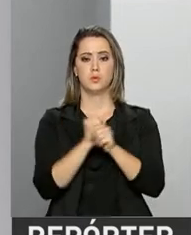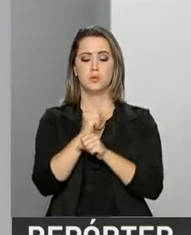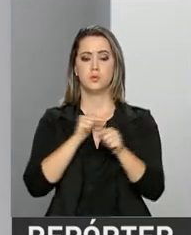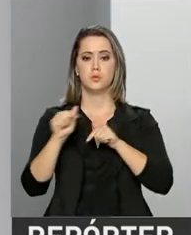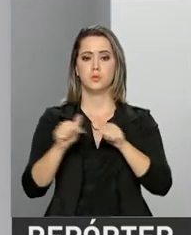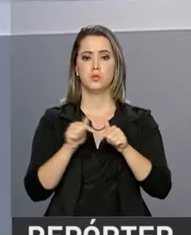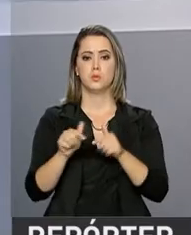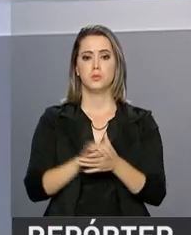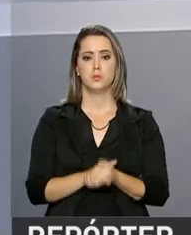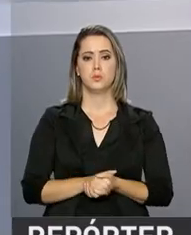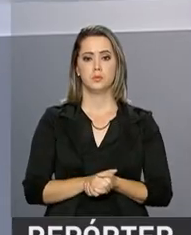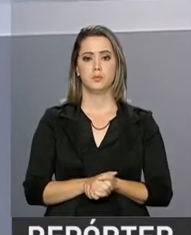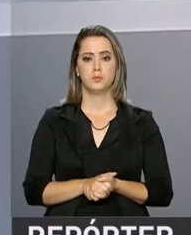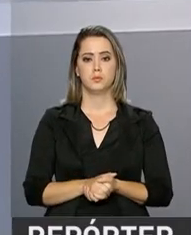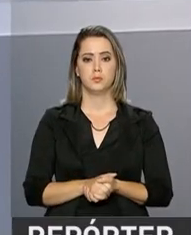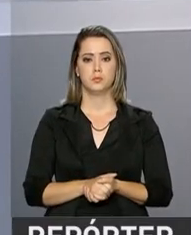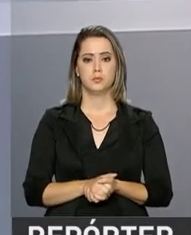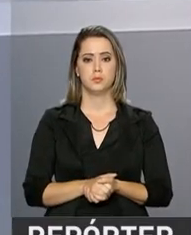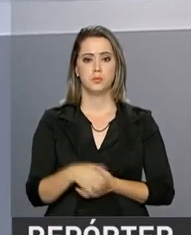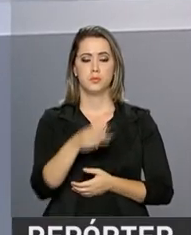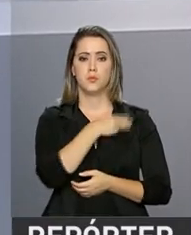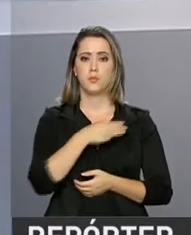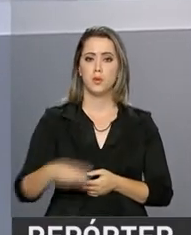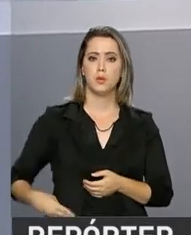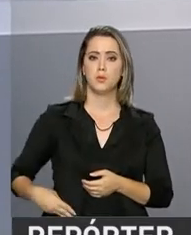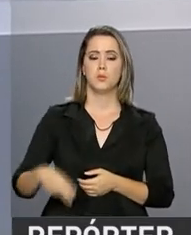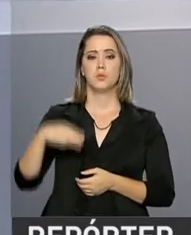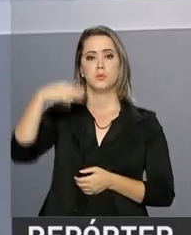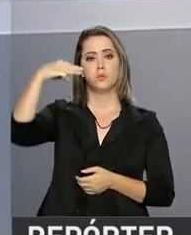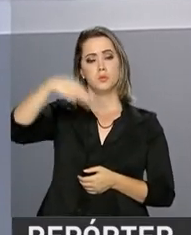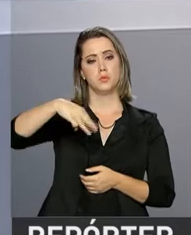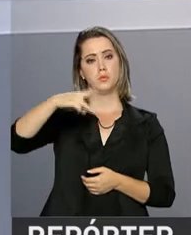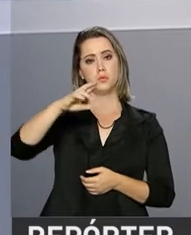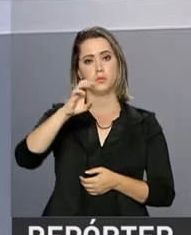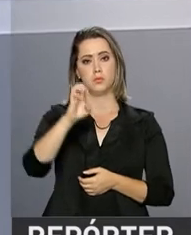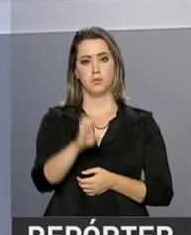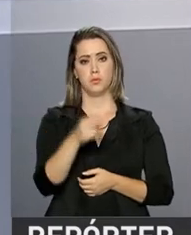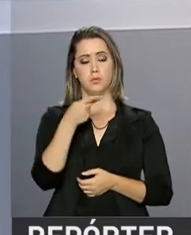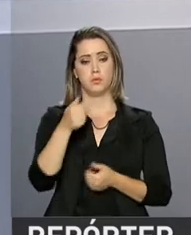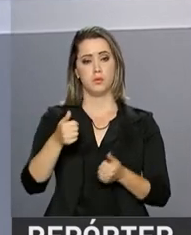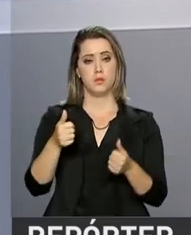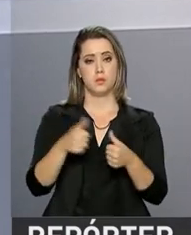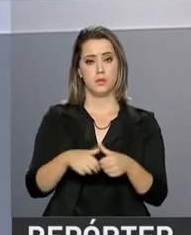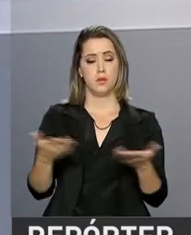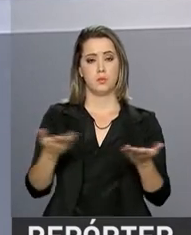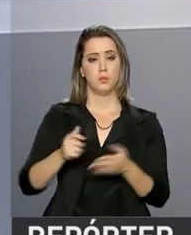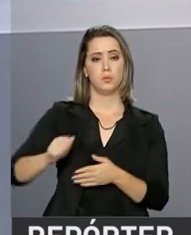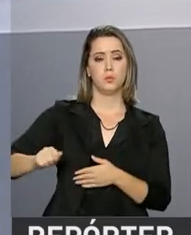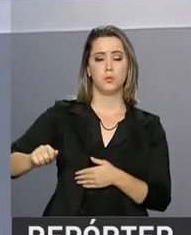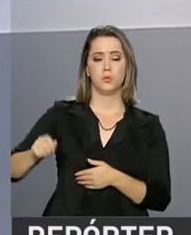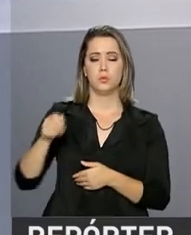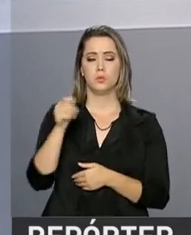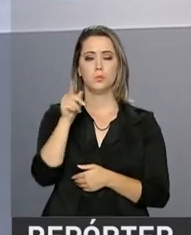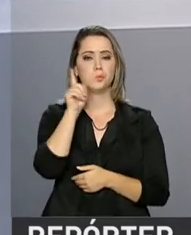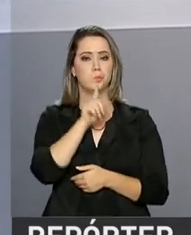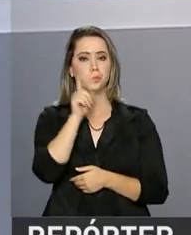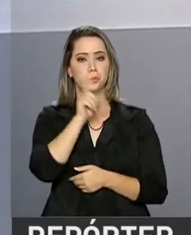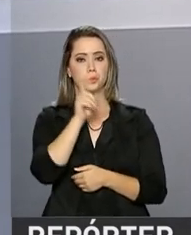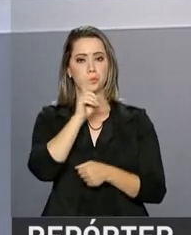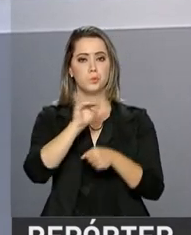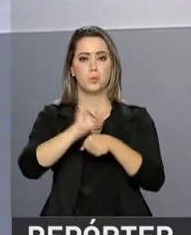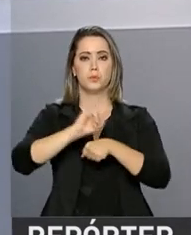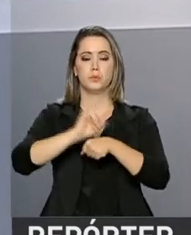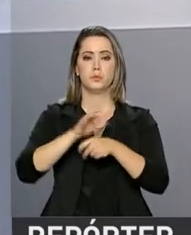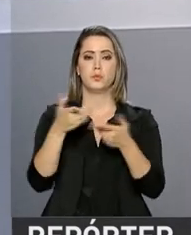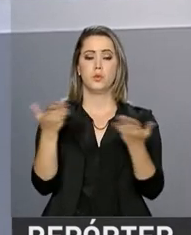trabalho o ministro das relações exteriores aloísio nunes está em boston nos estados unidos e hoje se